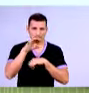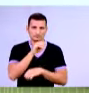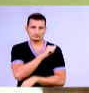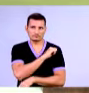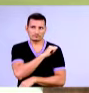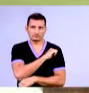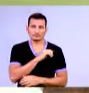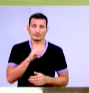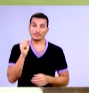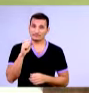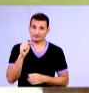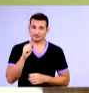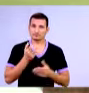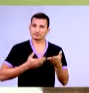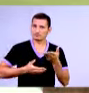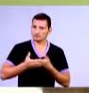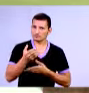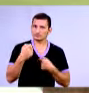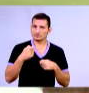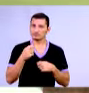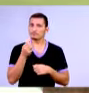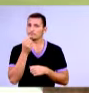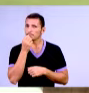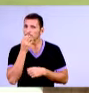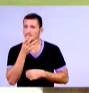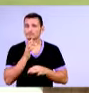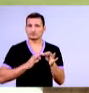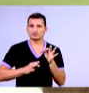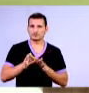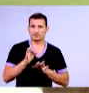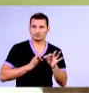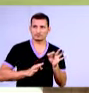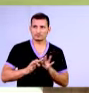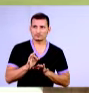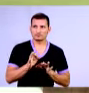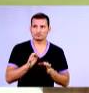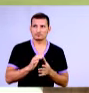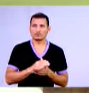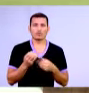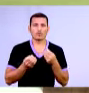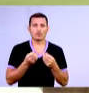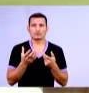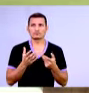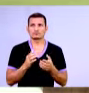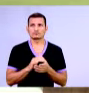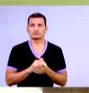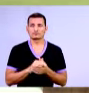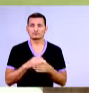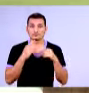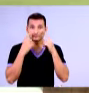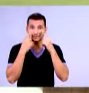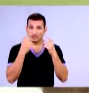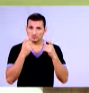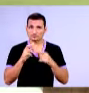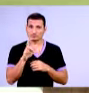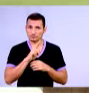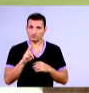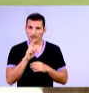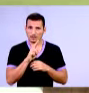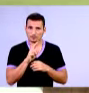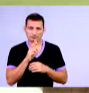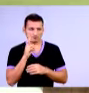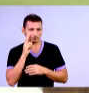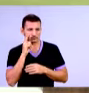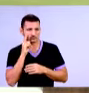de interação ela tem que ser bem planejada, porque, como que eu posso te falar? O interesse do usuário em permanecer naquela